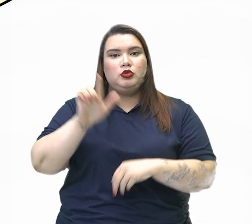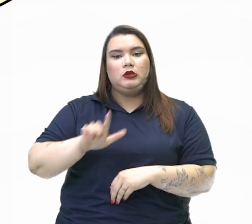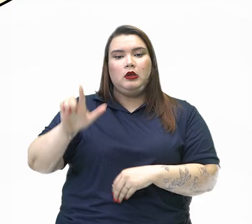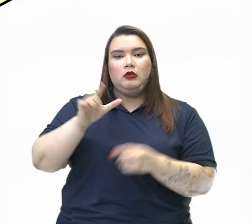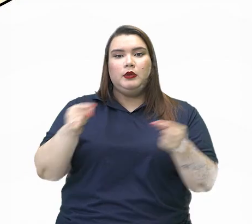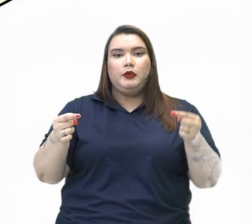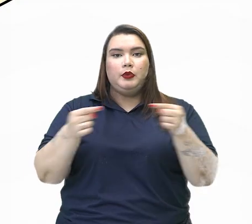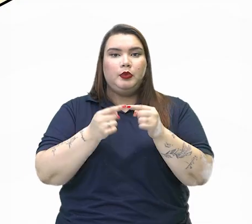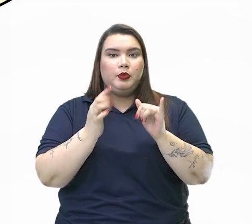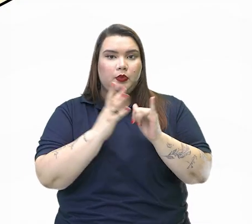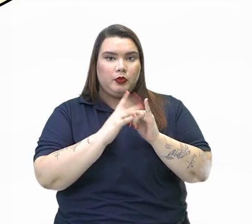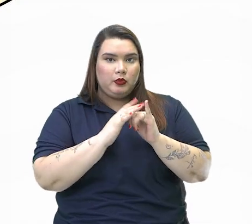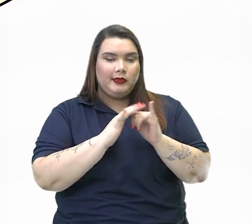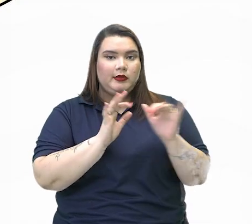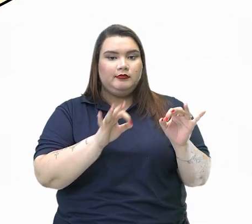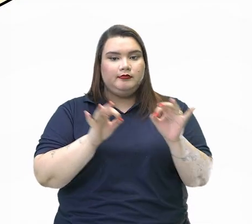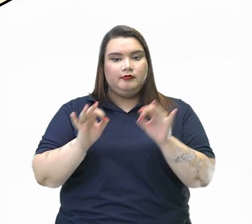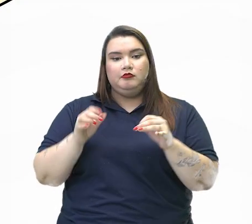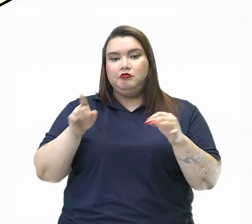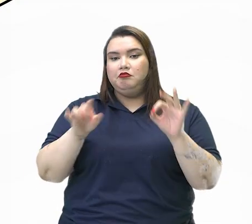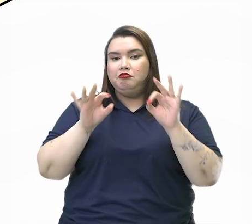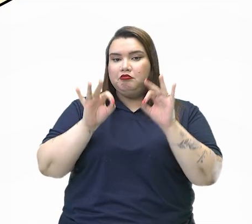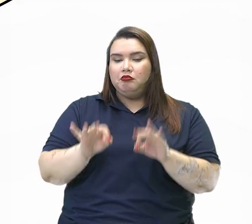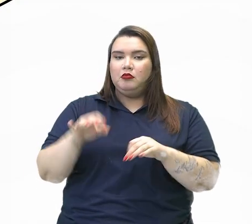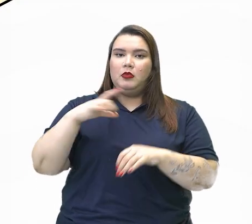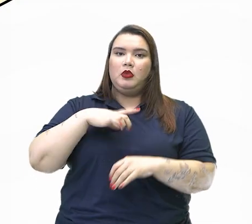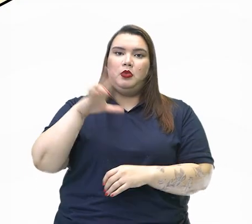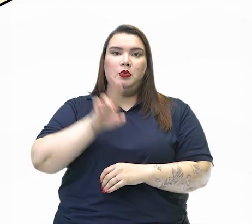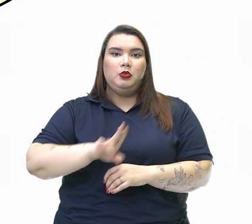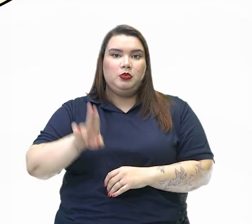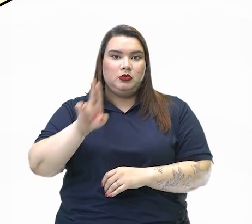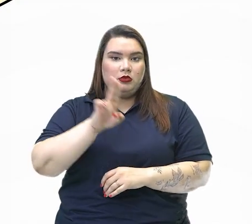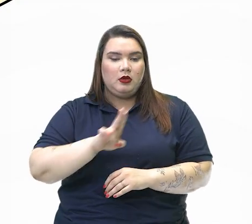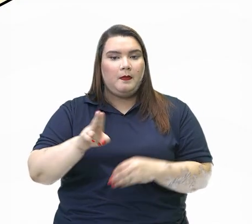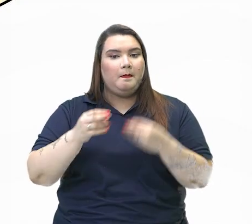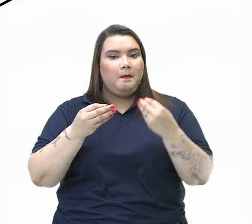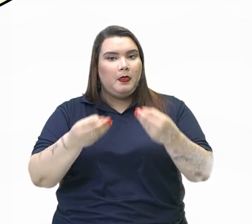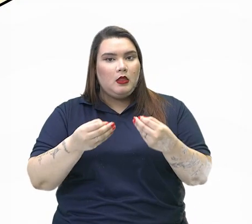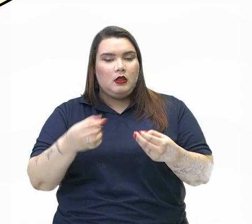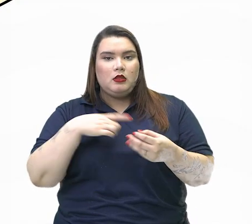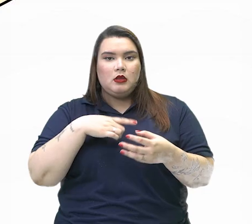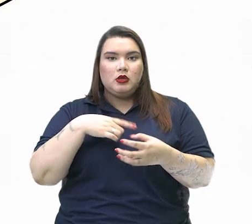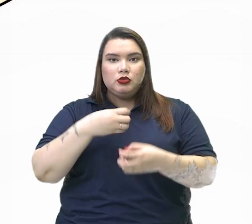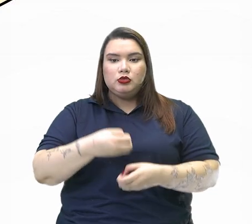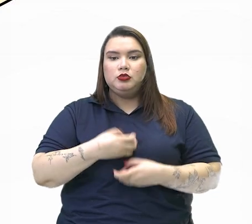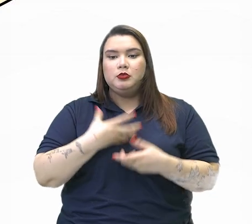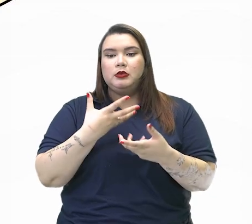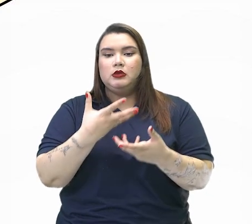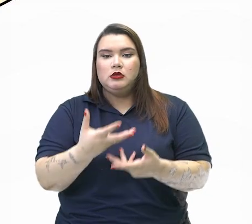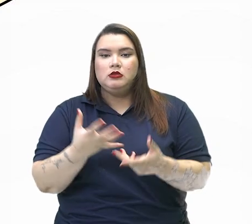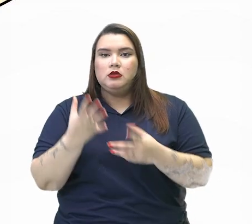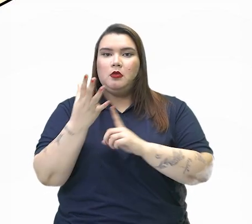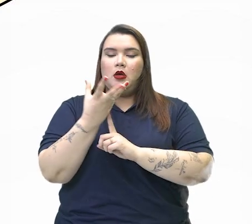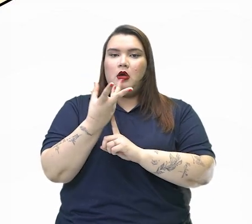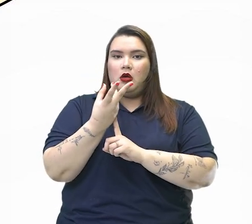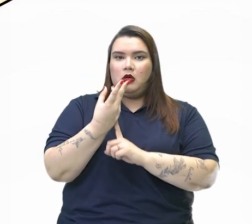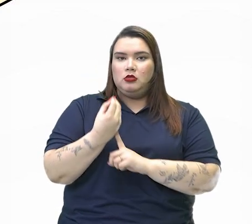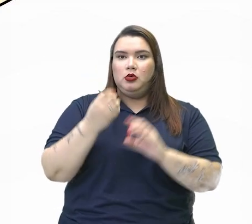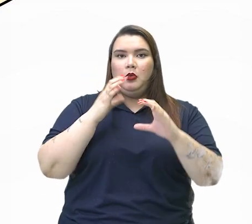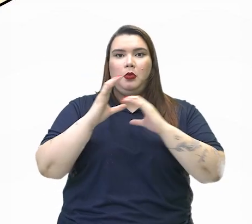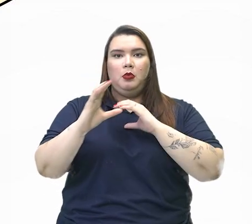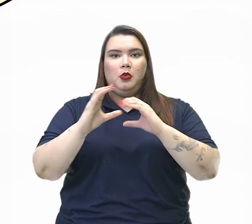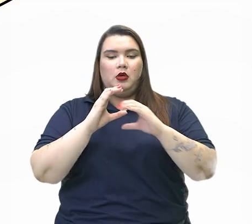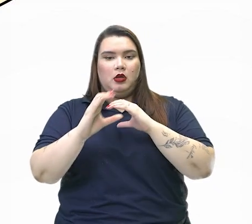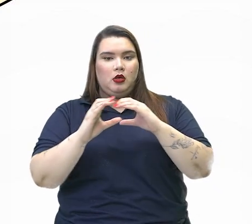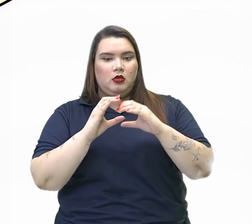utilizar as redes sociais, ou elas de fato já são utilizadas, para se expressar, né, para expressar a arte, para se